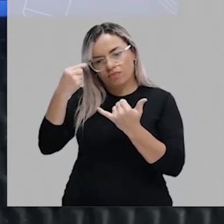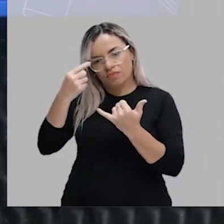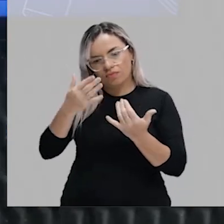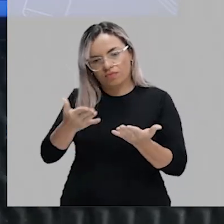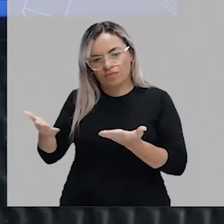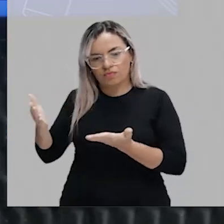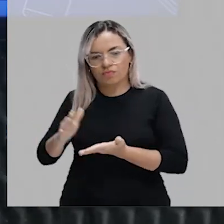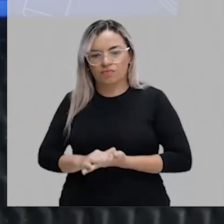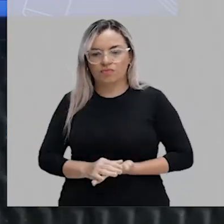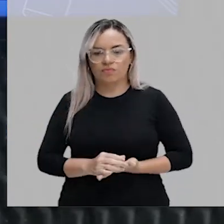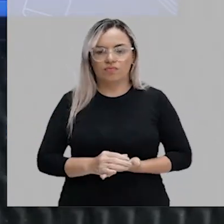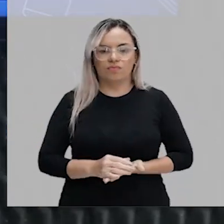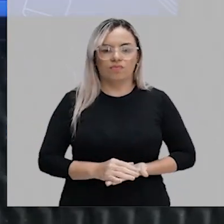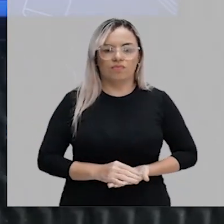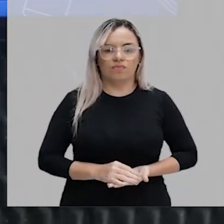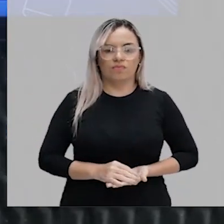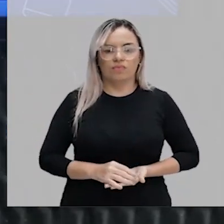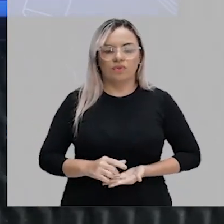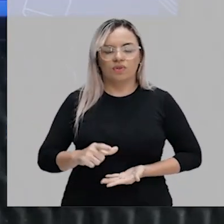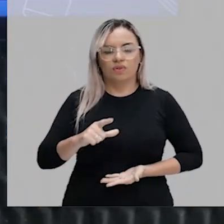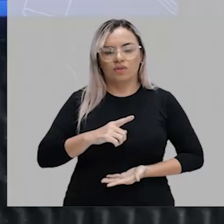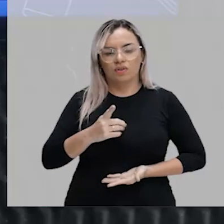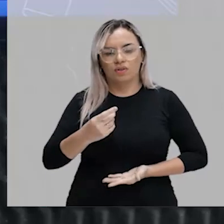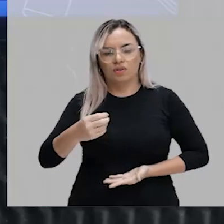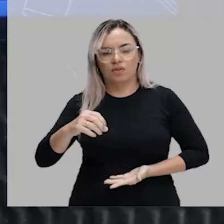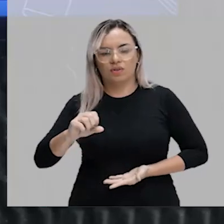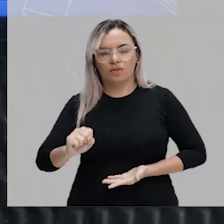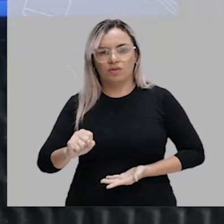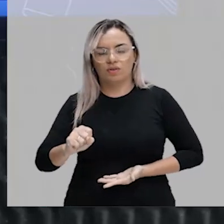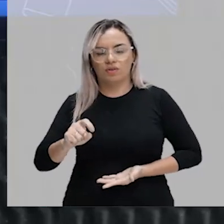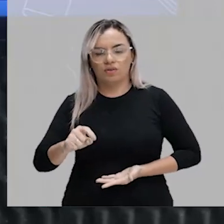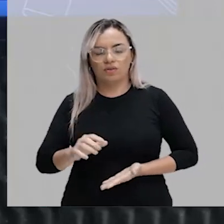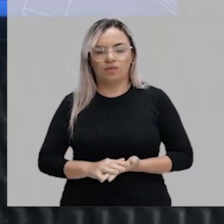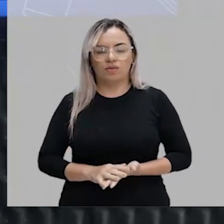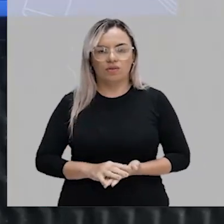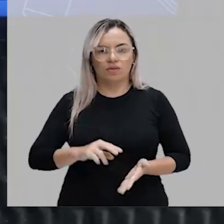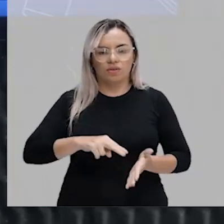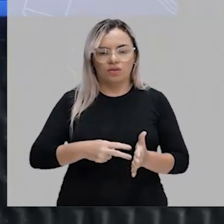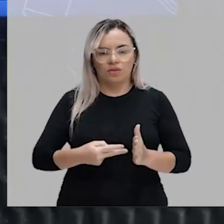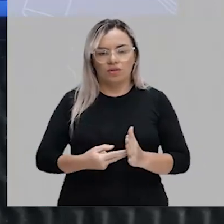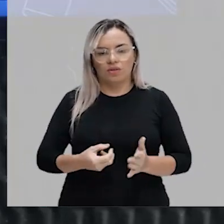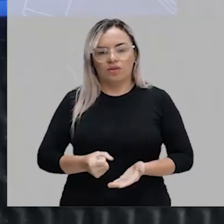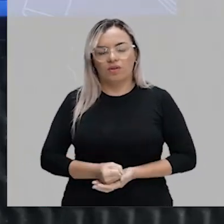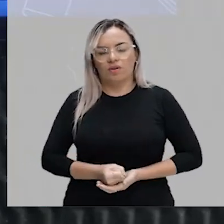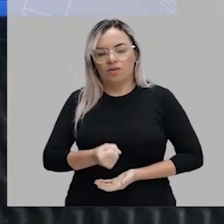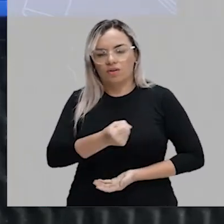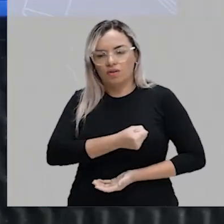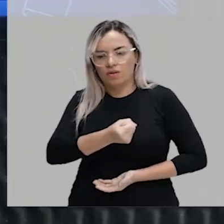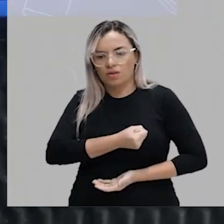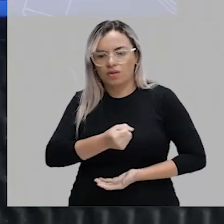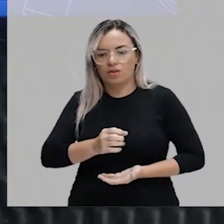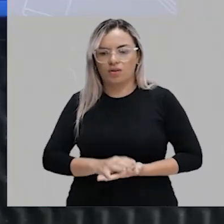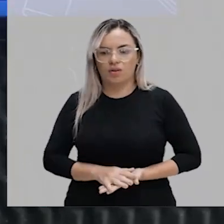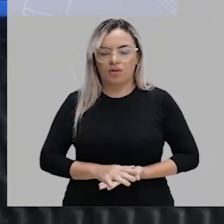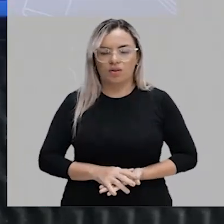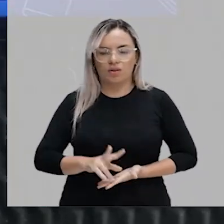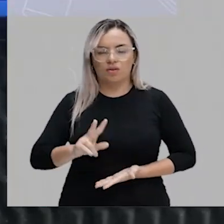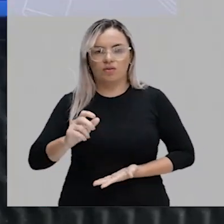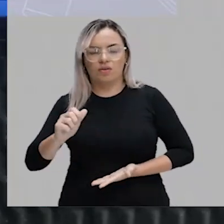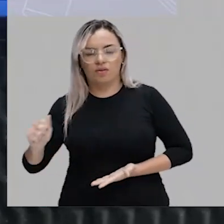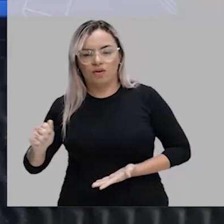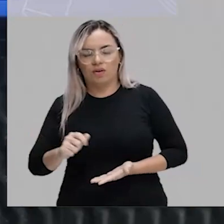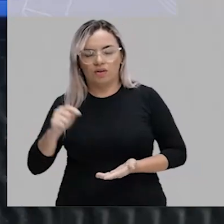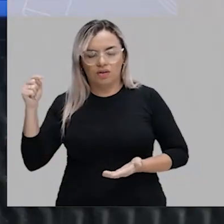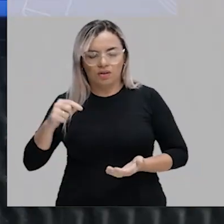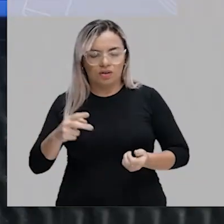que é numeral, tá? E tenho va, que é verbo, tá? E que pronuncia o V,